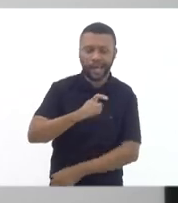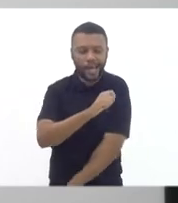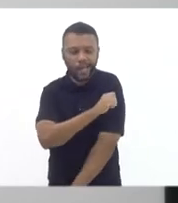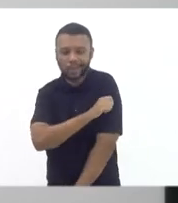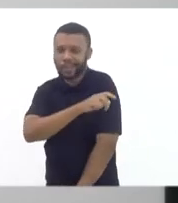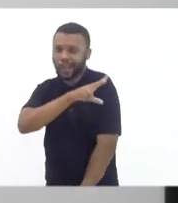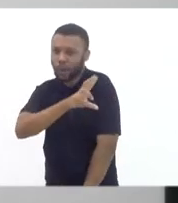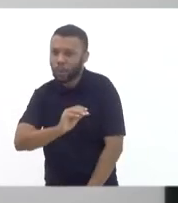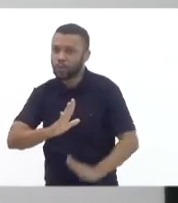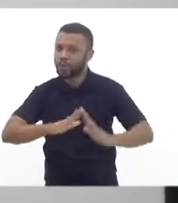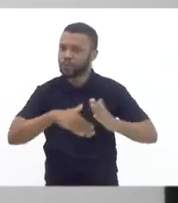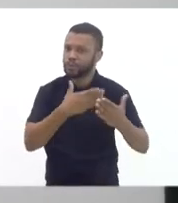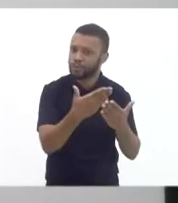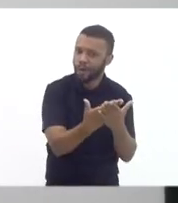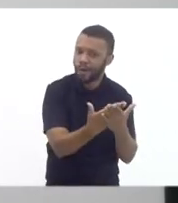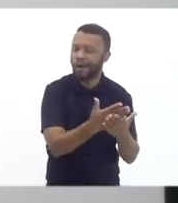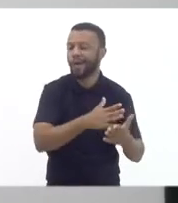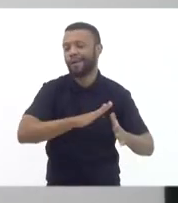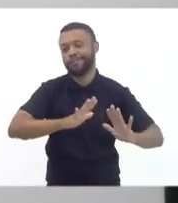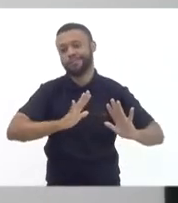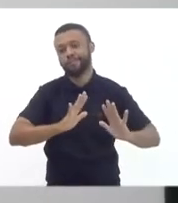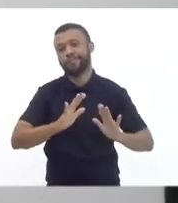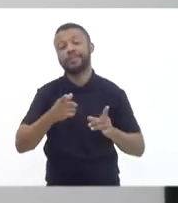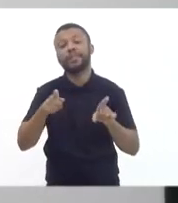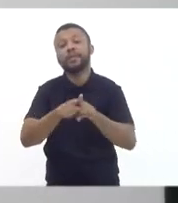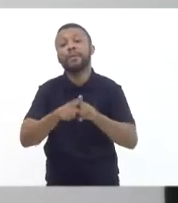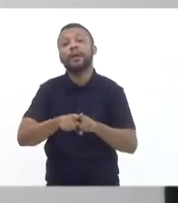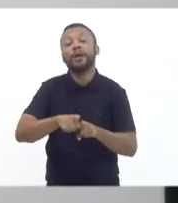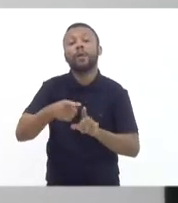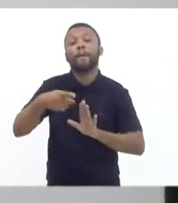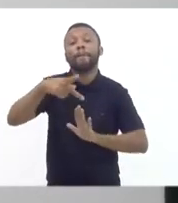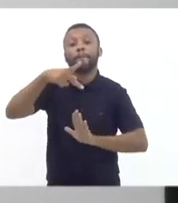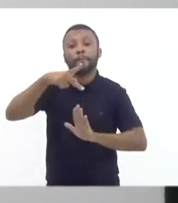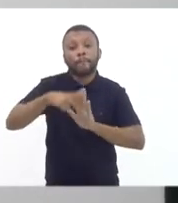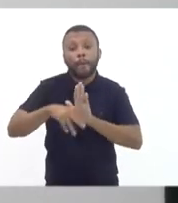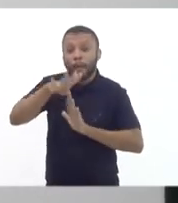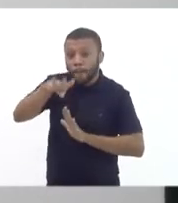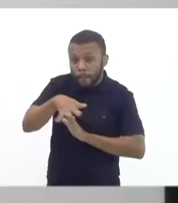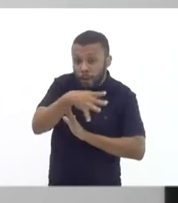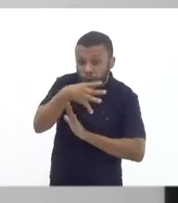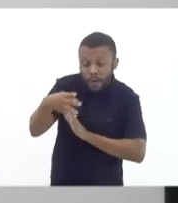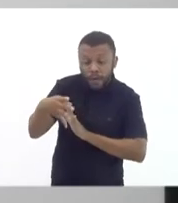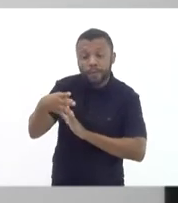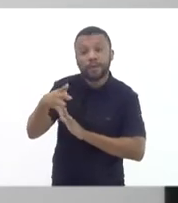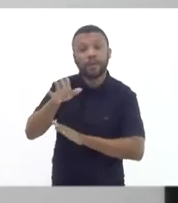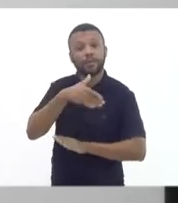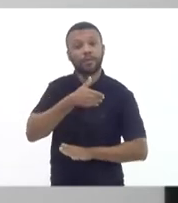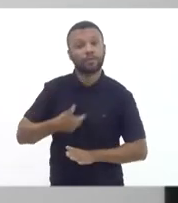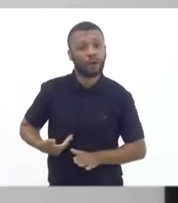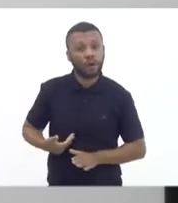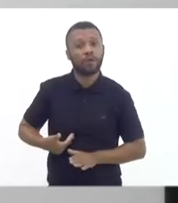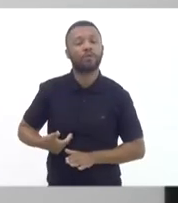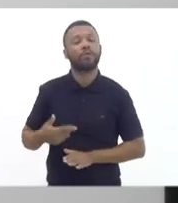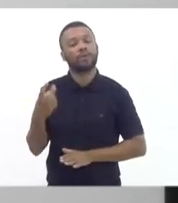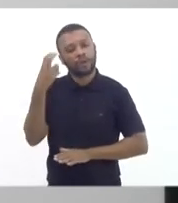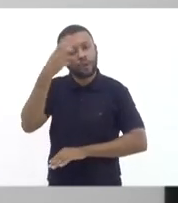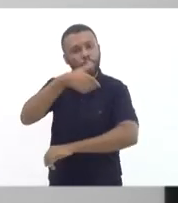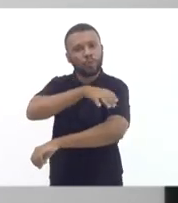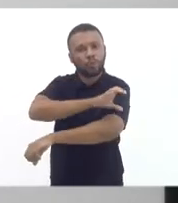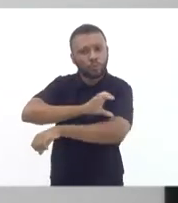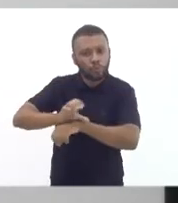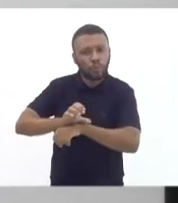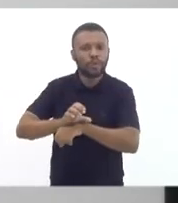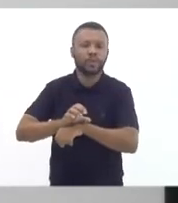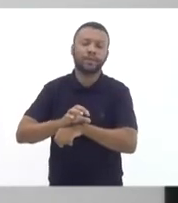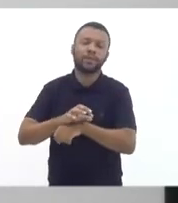ação importante, é um programa estadual permanente de controle da reprodução de cães e gatos. E um